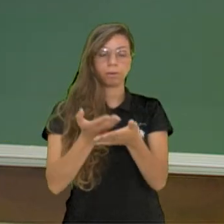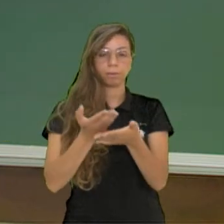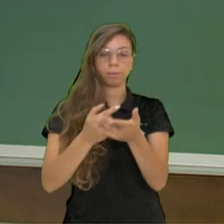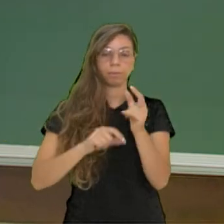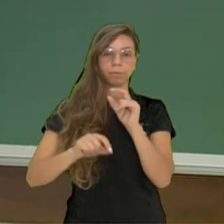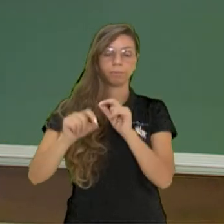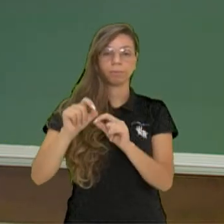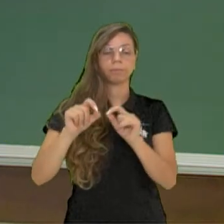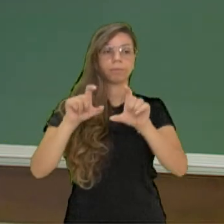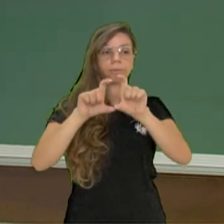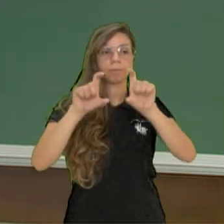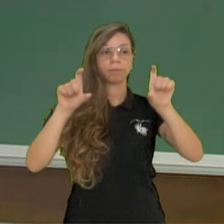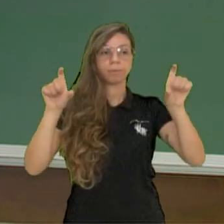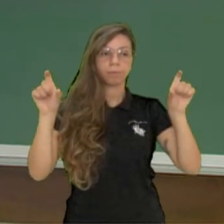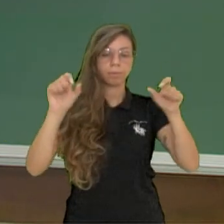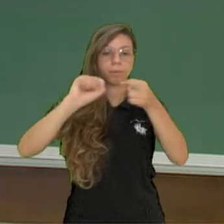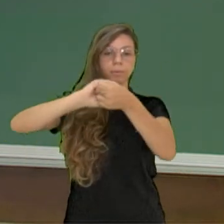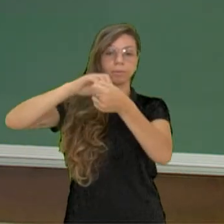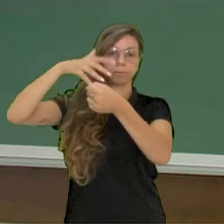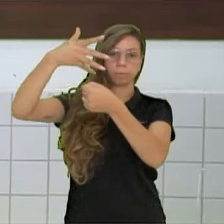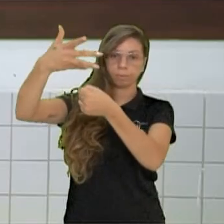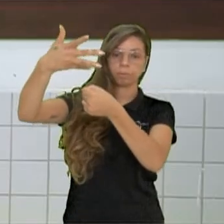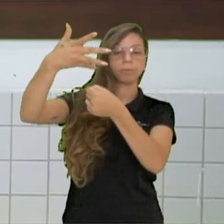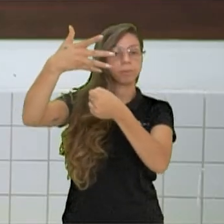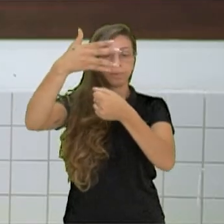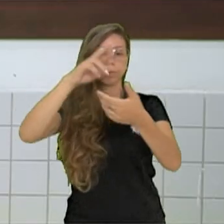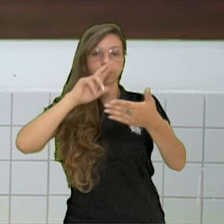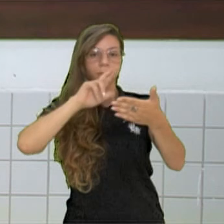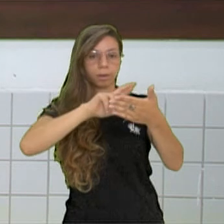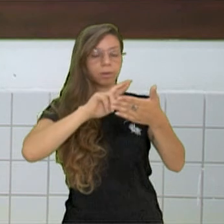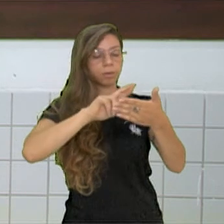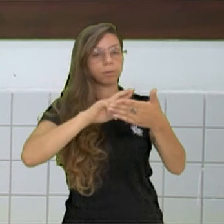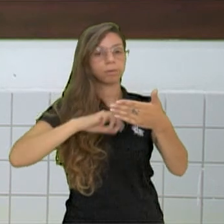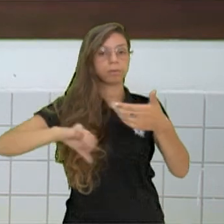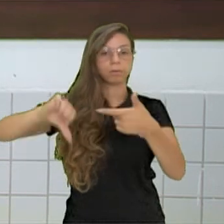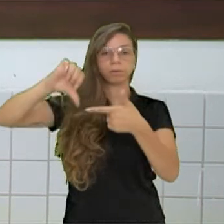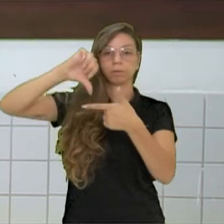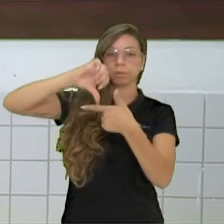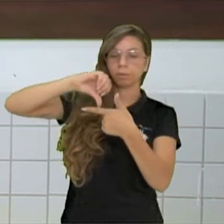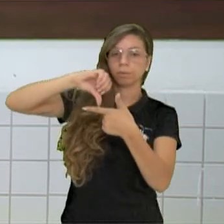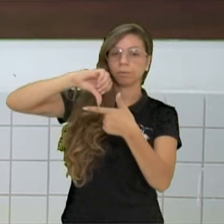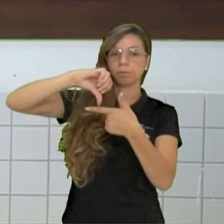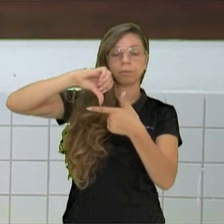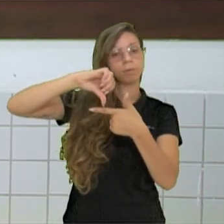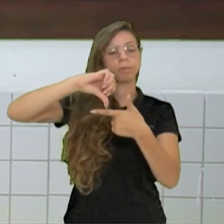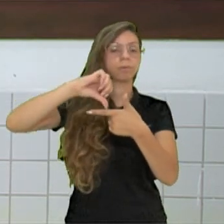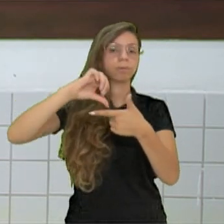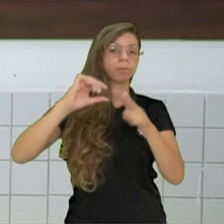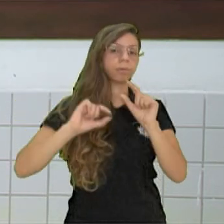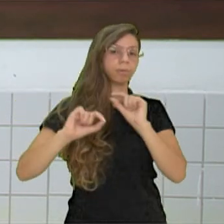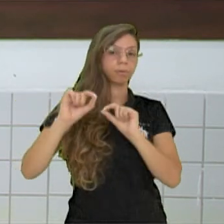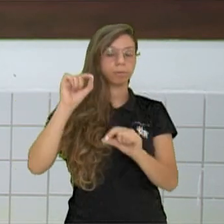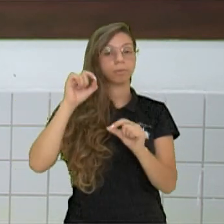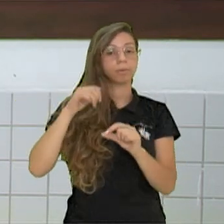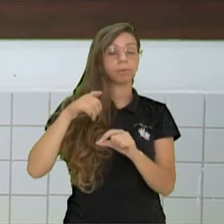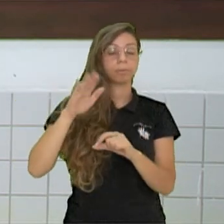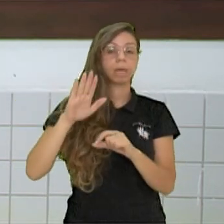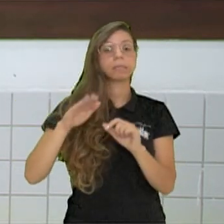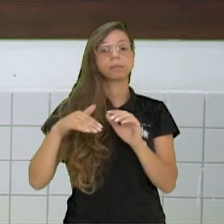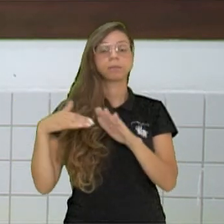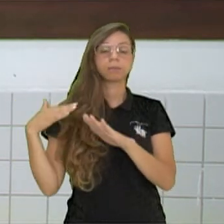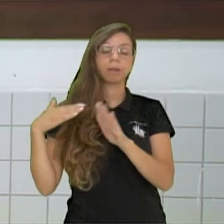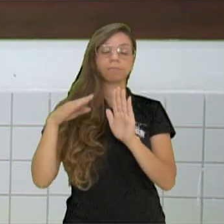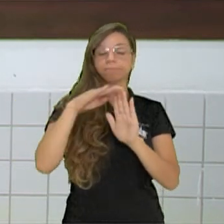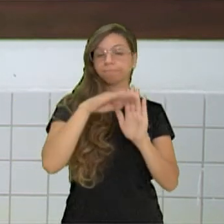de função exponencial, resolução de problemas envolvendo funções exponenciais, mais uma